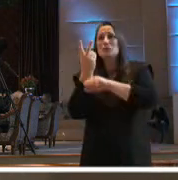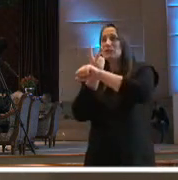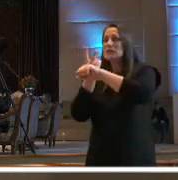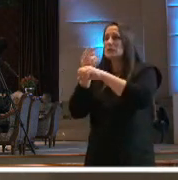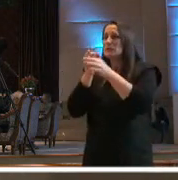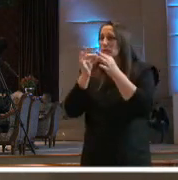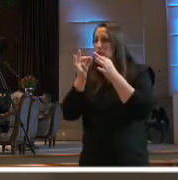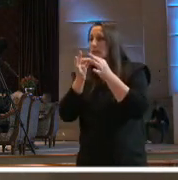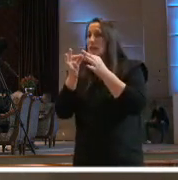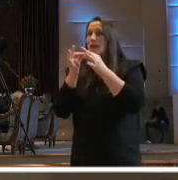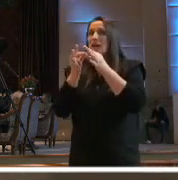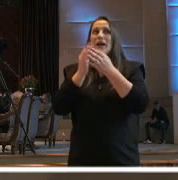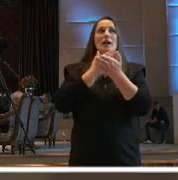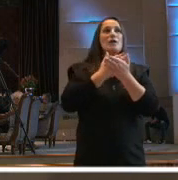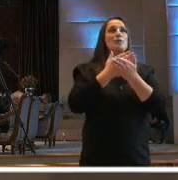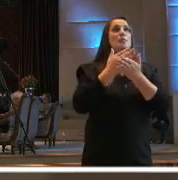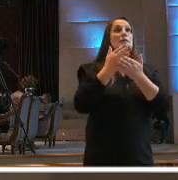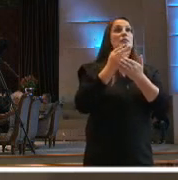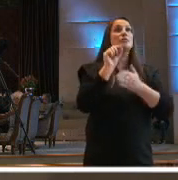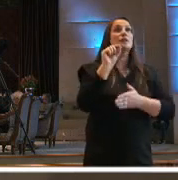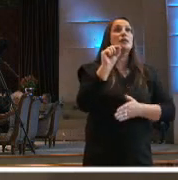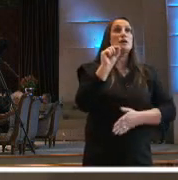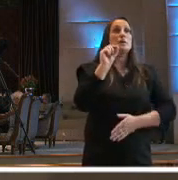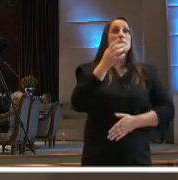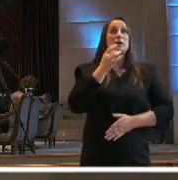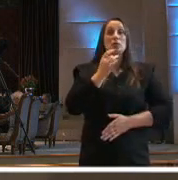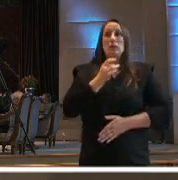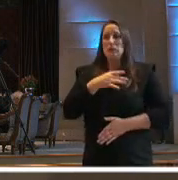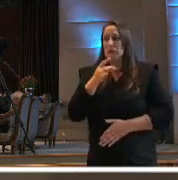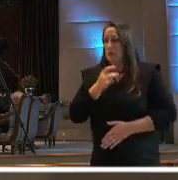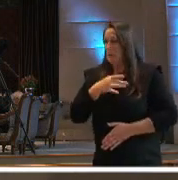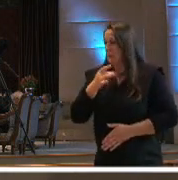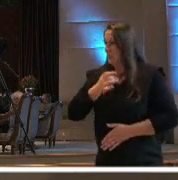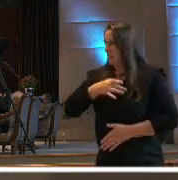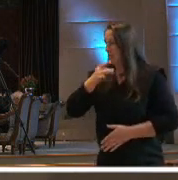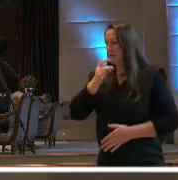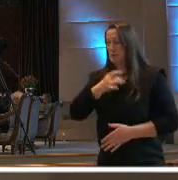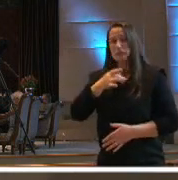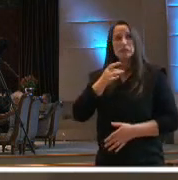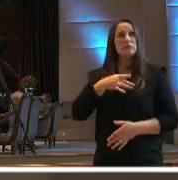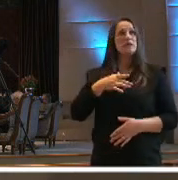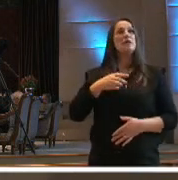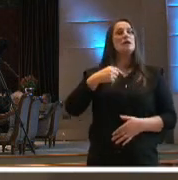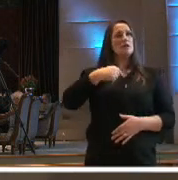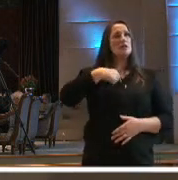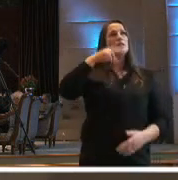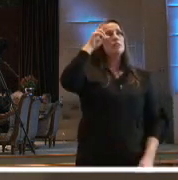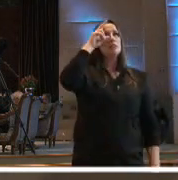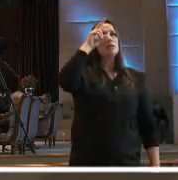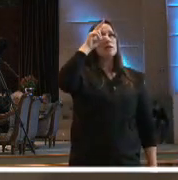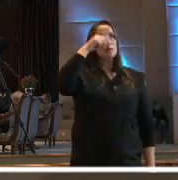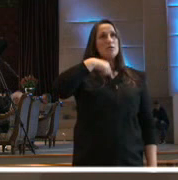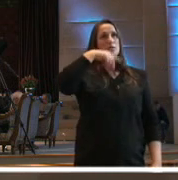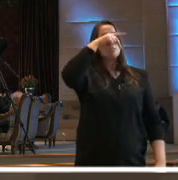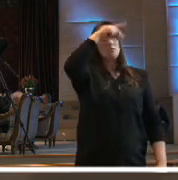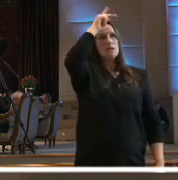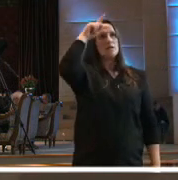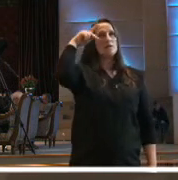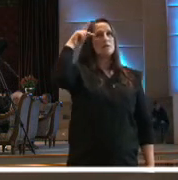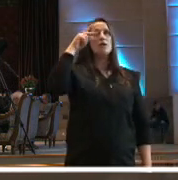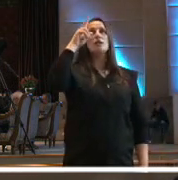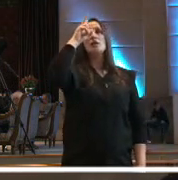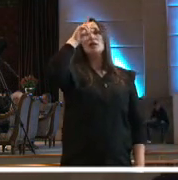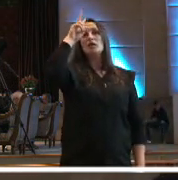um medo terrível. E eu me lembro do dia que eu estava